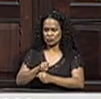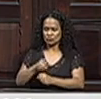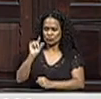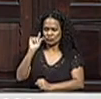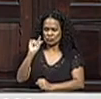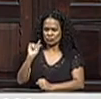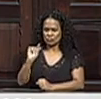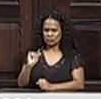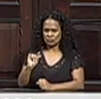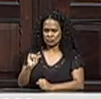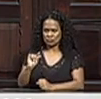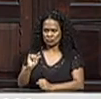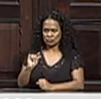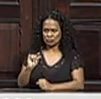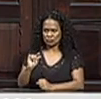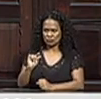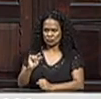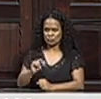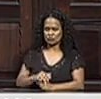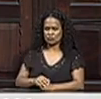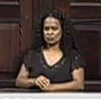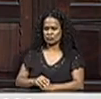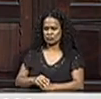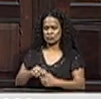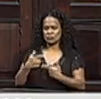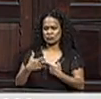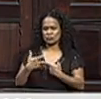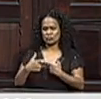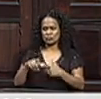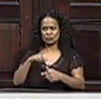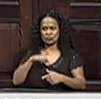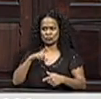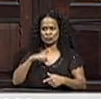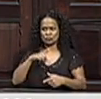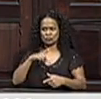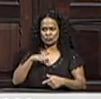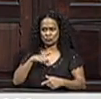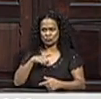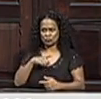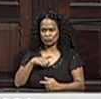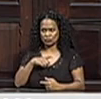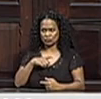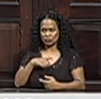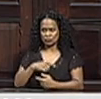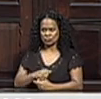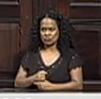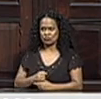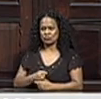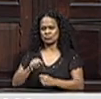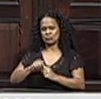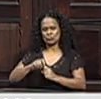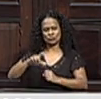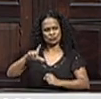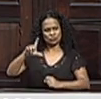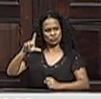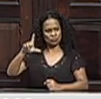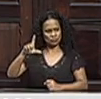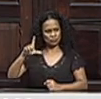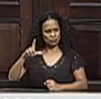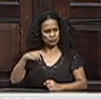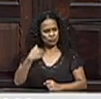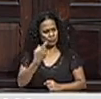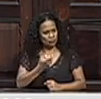diminui, a recessão se instala e a economia entra em decréscimo. E a sociedade